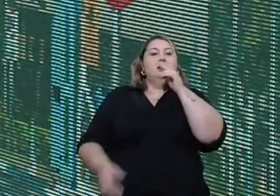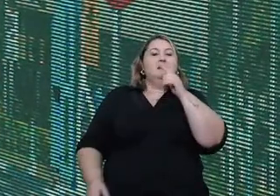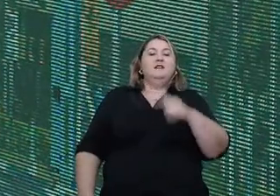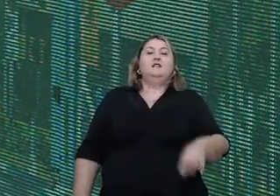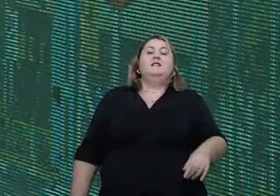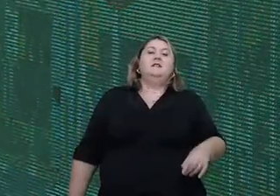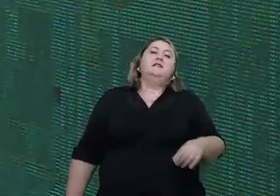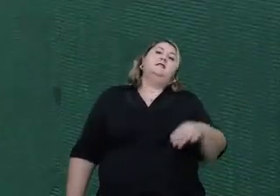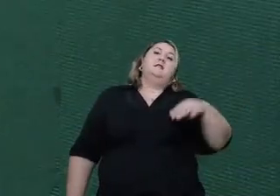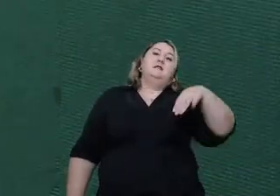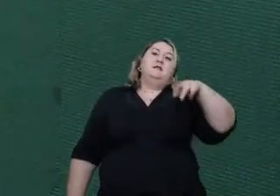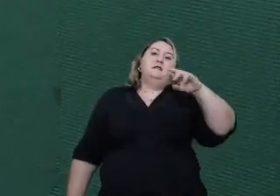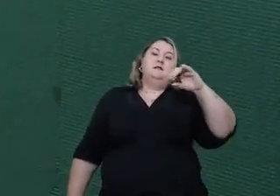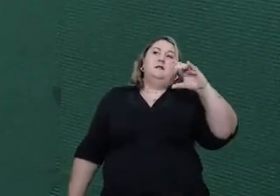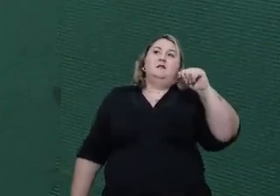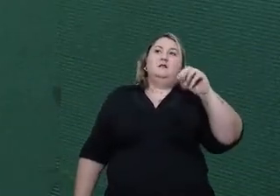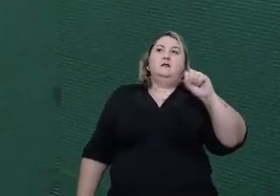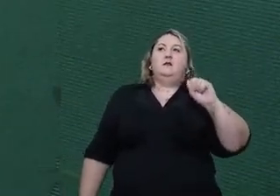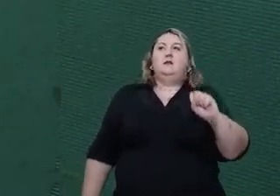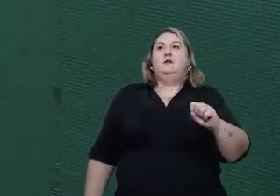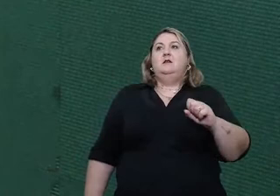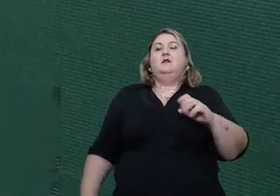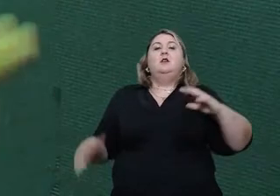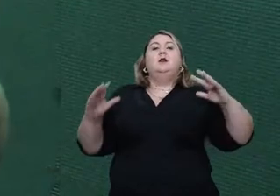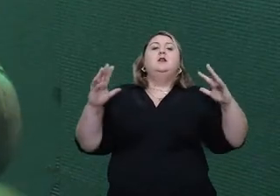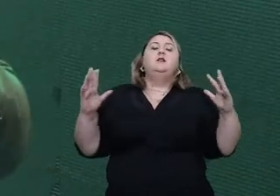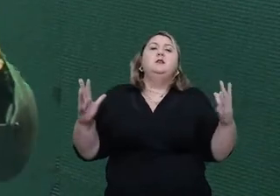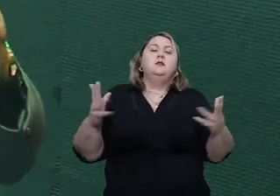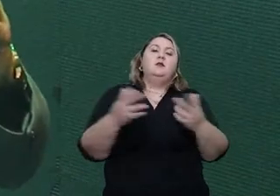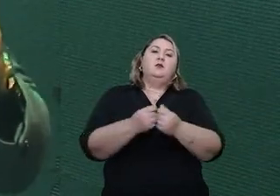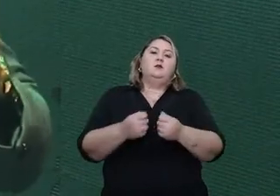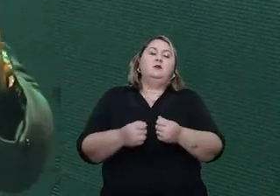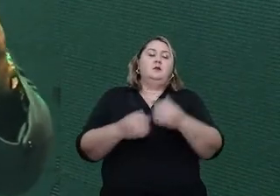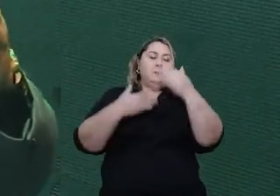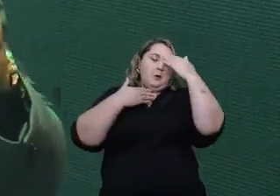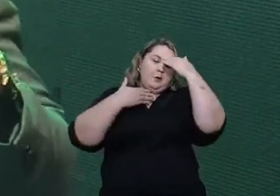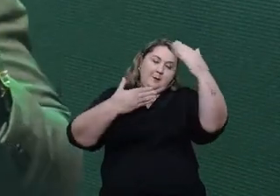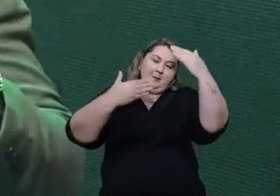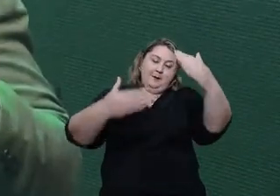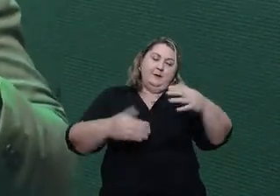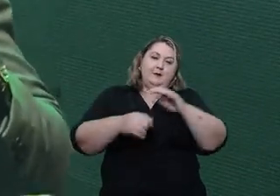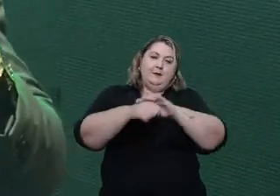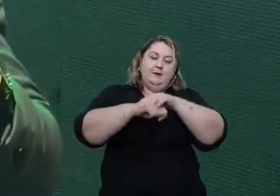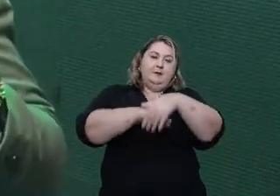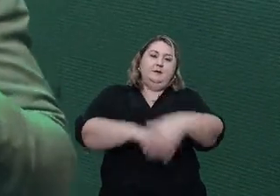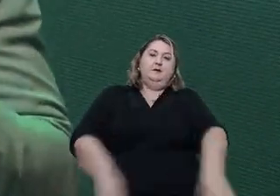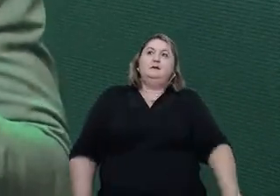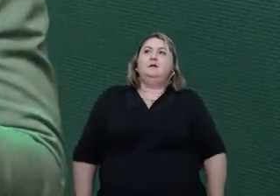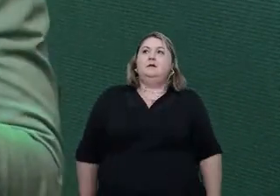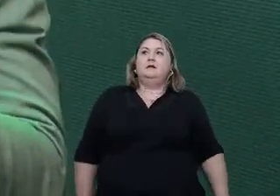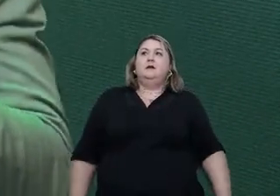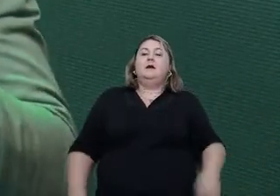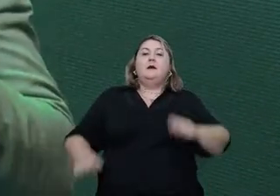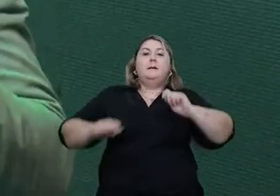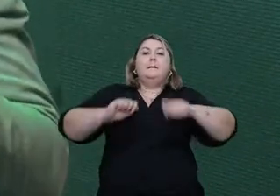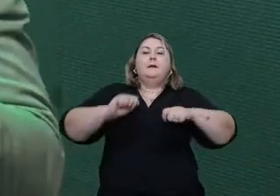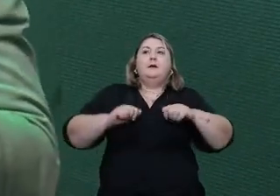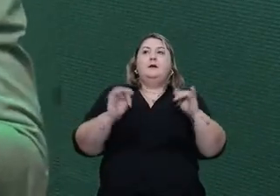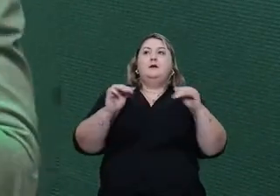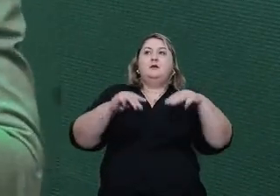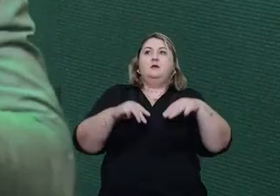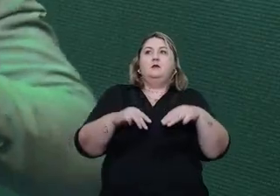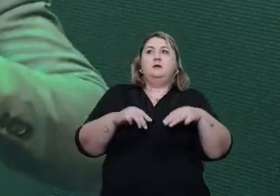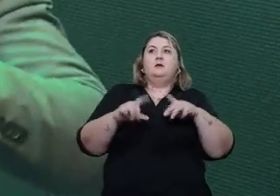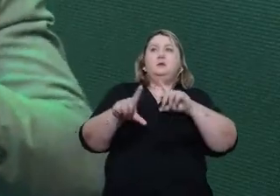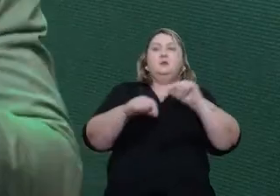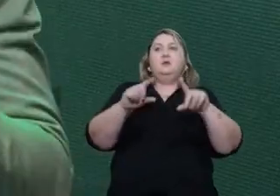o Marcos, a Lília, a Janaína, Mariana, enfim, todos vocês, o nosso muito, muito, muito boa noite, muito obrigado, a banda vai fazer a